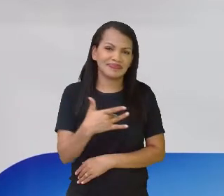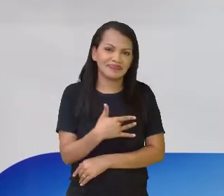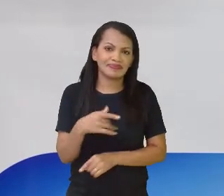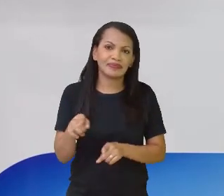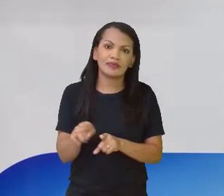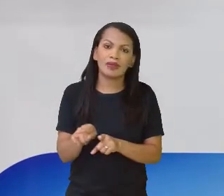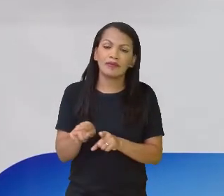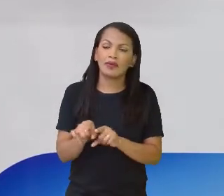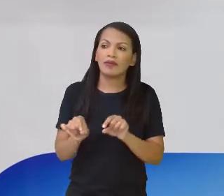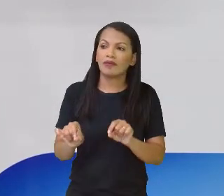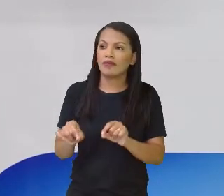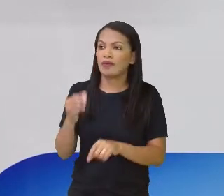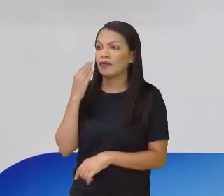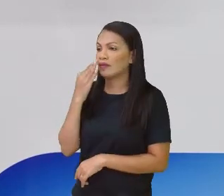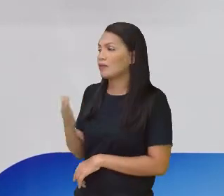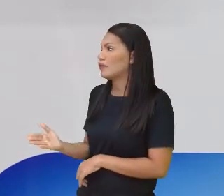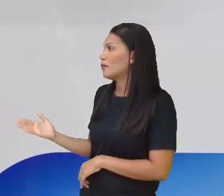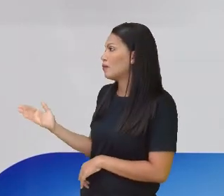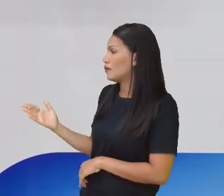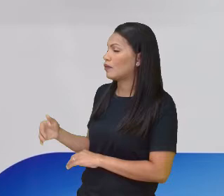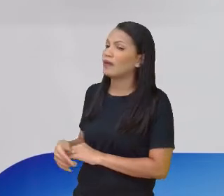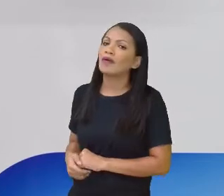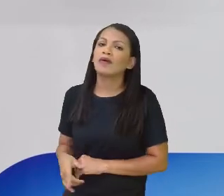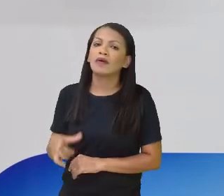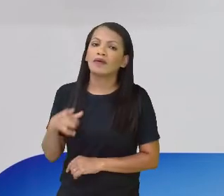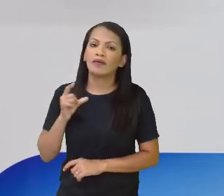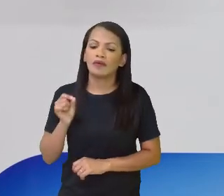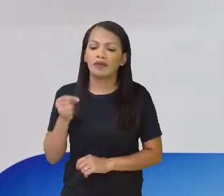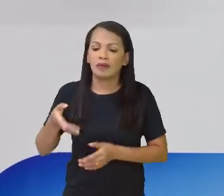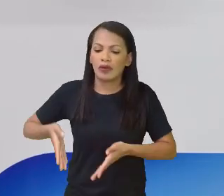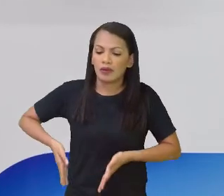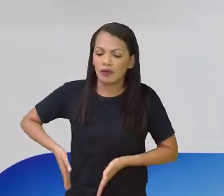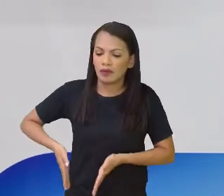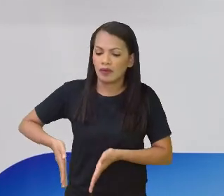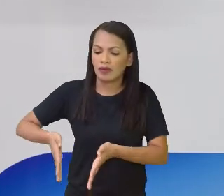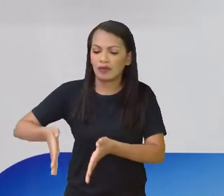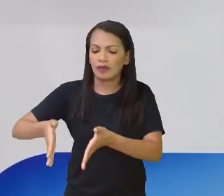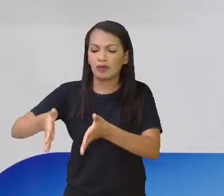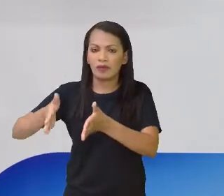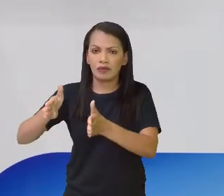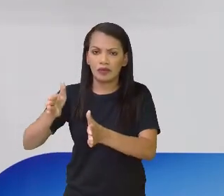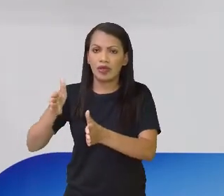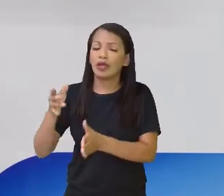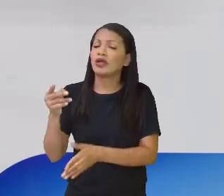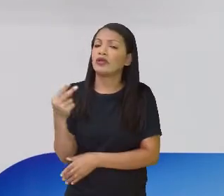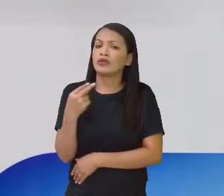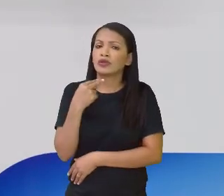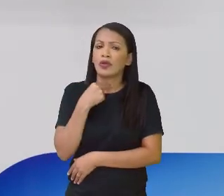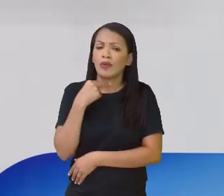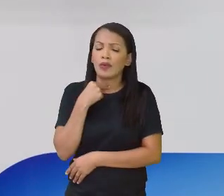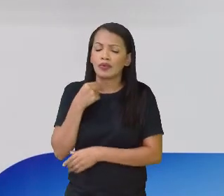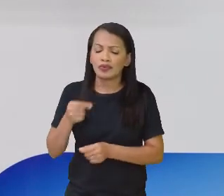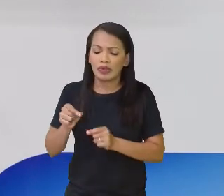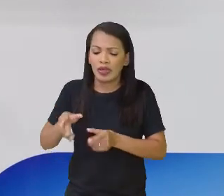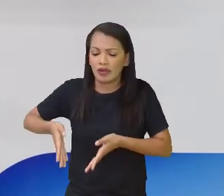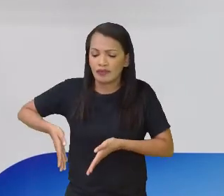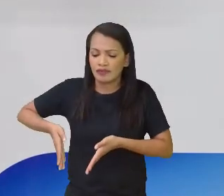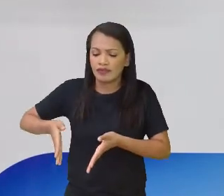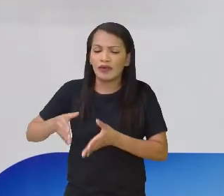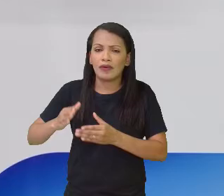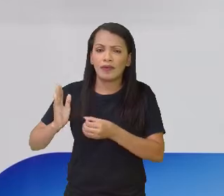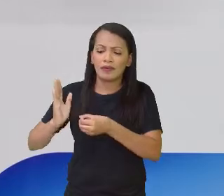estação de tratamento, mas aí você vai ter ali, o esgoto não vai correr, ou pelo menos não é para correr a céu aberto.